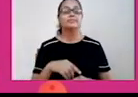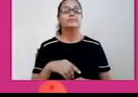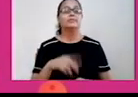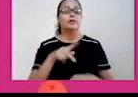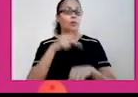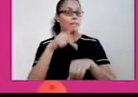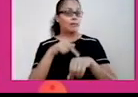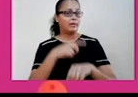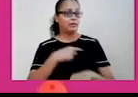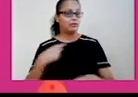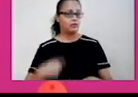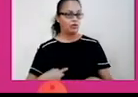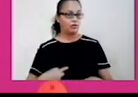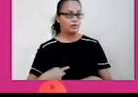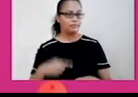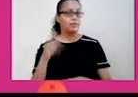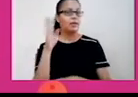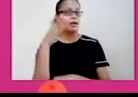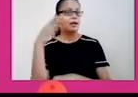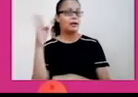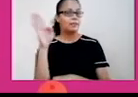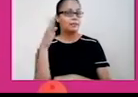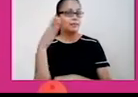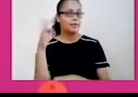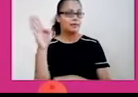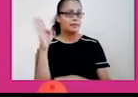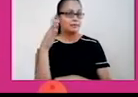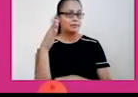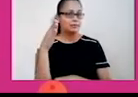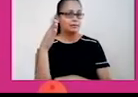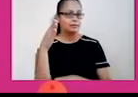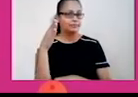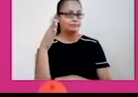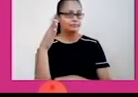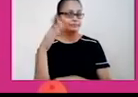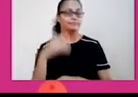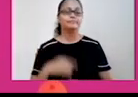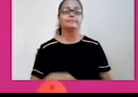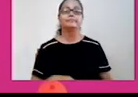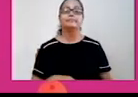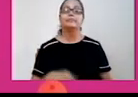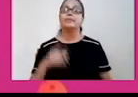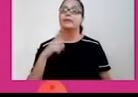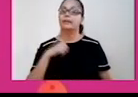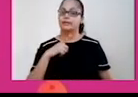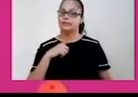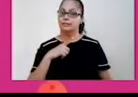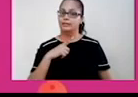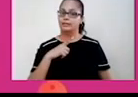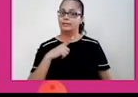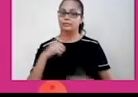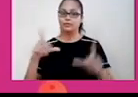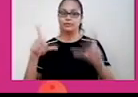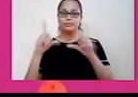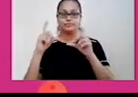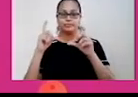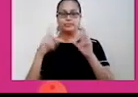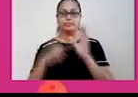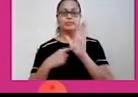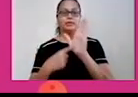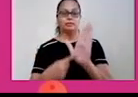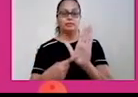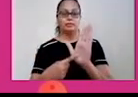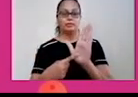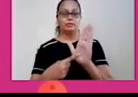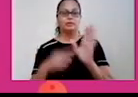China. Aqui nós temos a bandeira chinesa, certo? Essa é a bandeira oficial da China. Nós temos aqui uma imagem que ilustra o